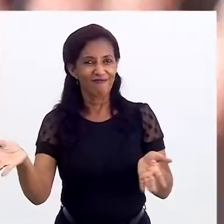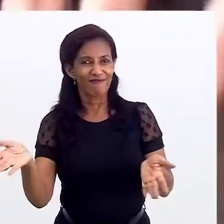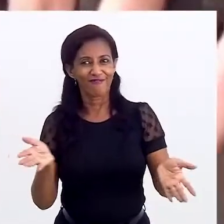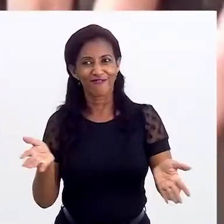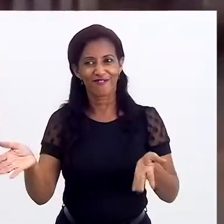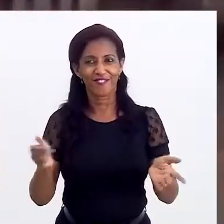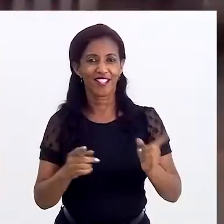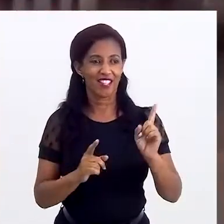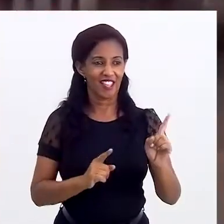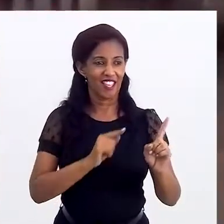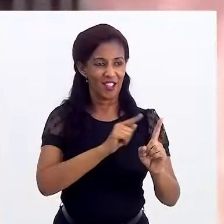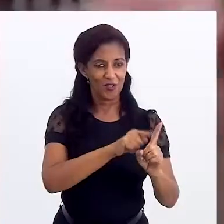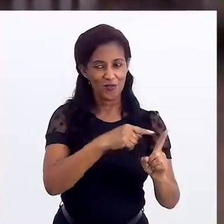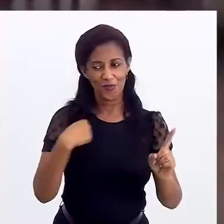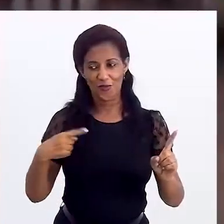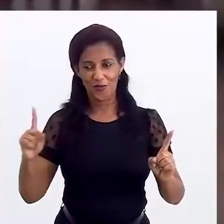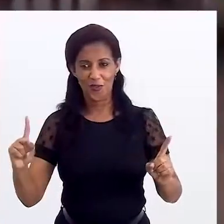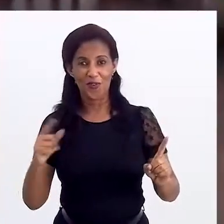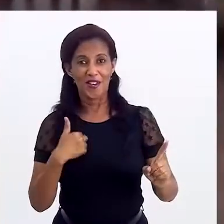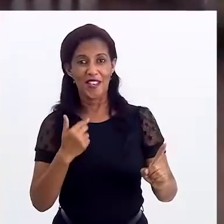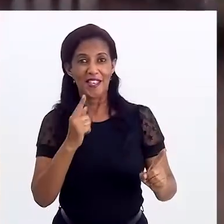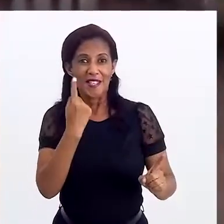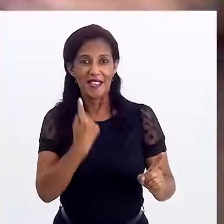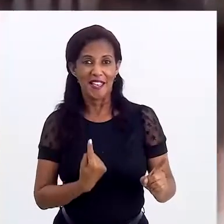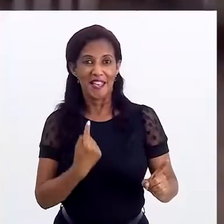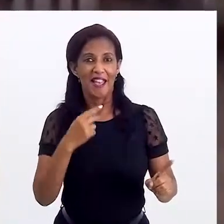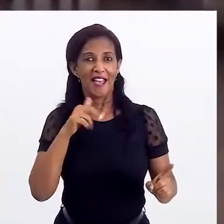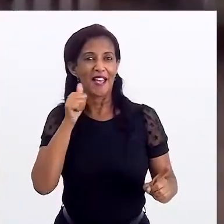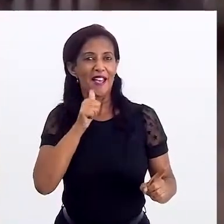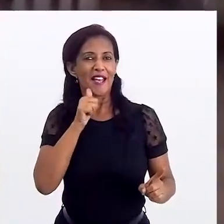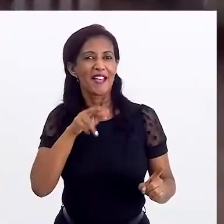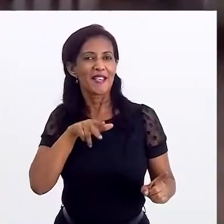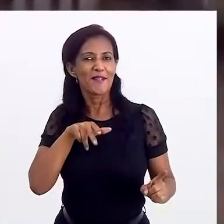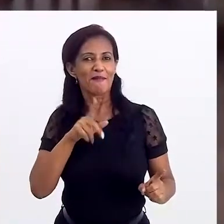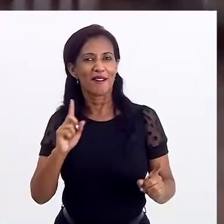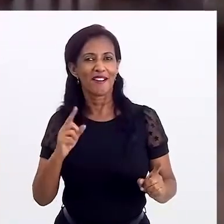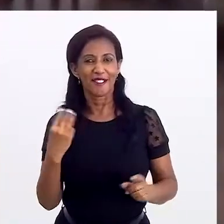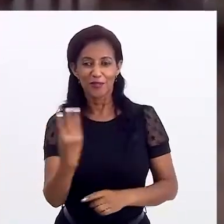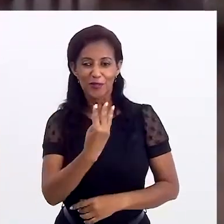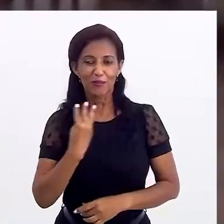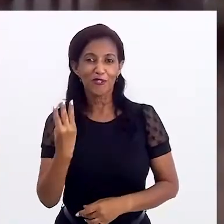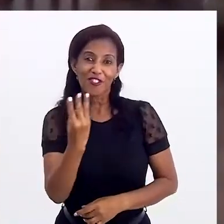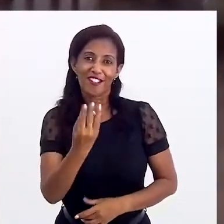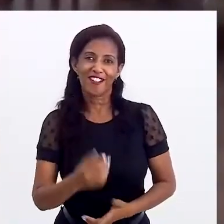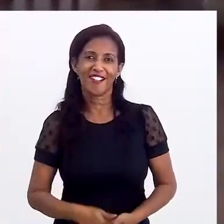Cleiton é uma coisa, eu sou outra, e a Branca está ali no meio. A dupla só existe porque somos três. Tem a